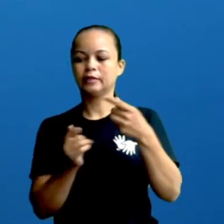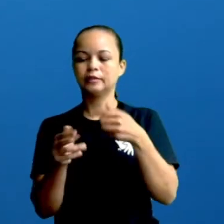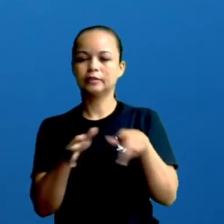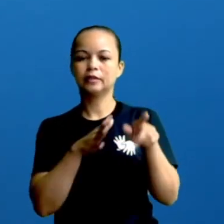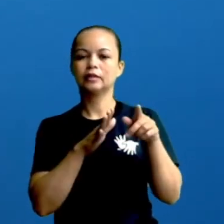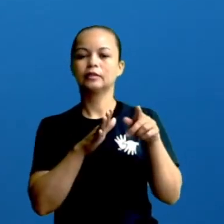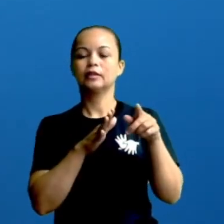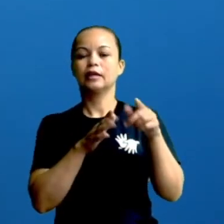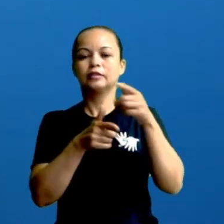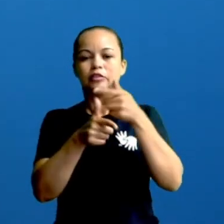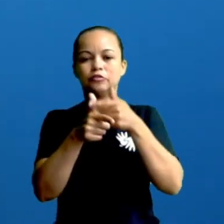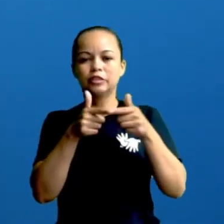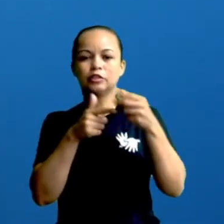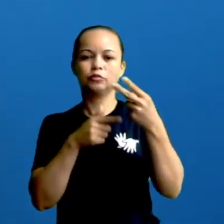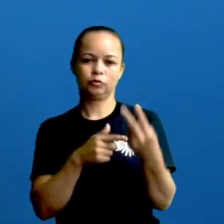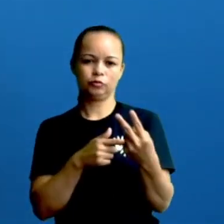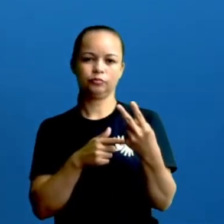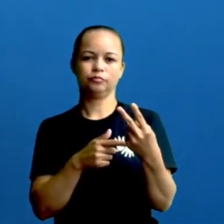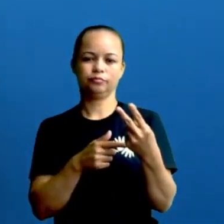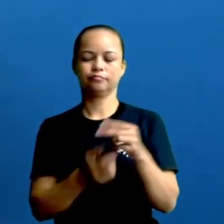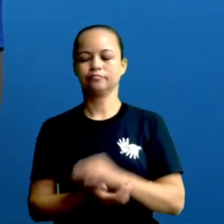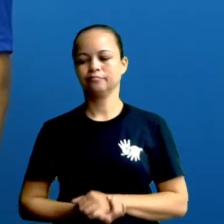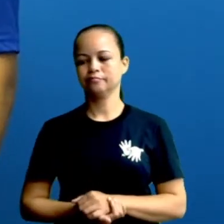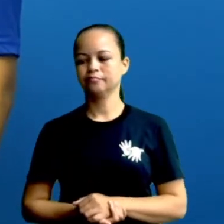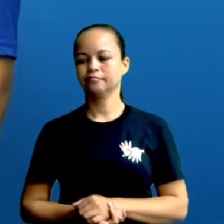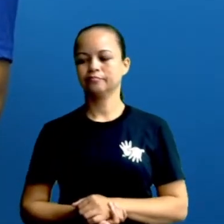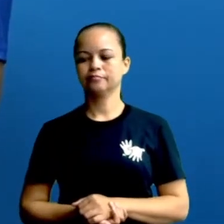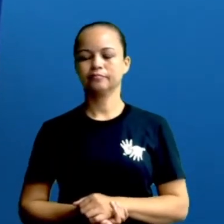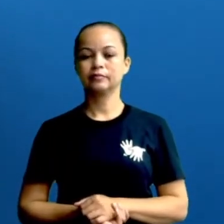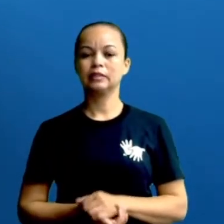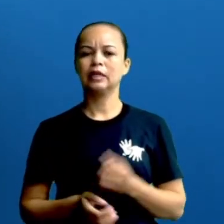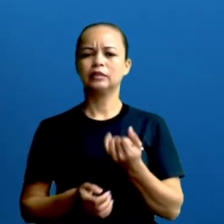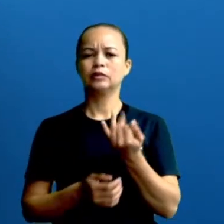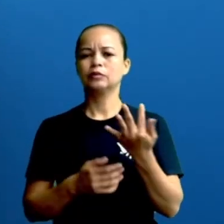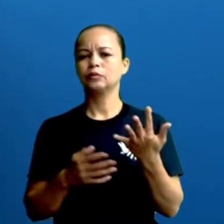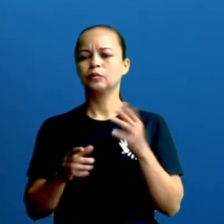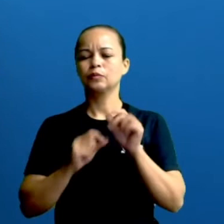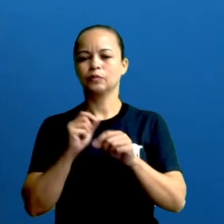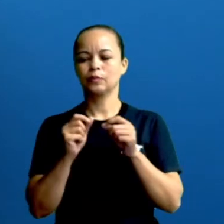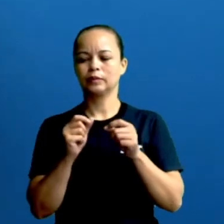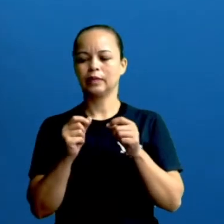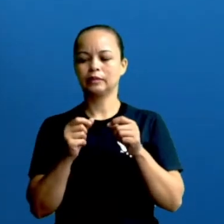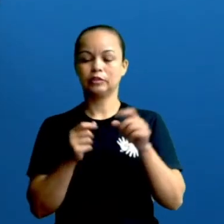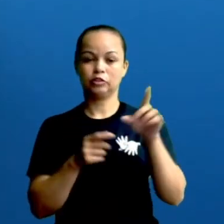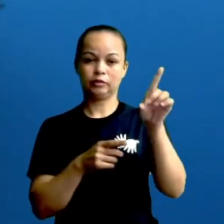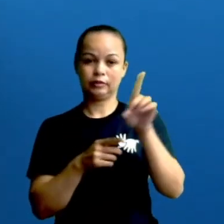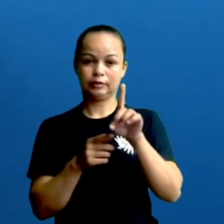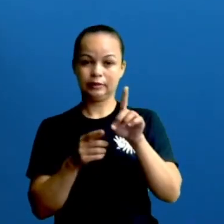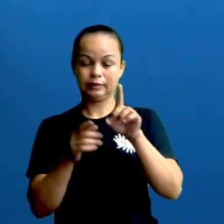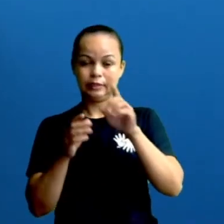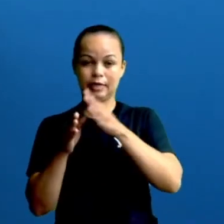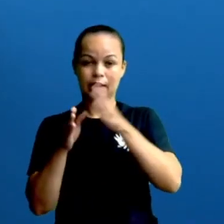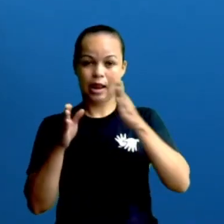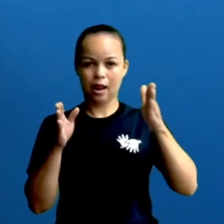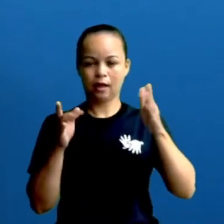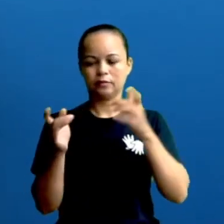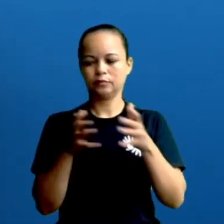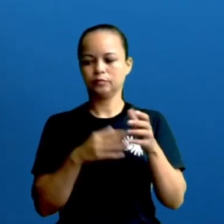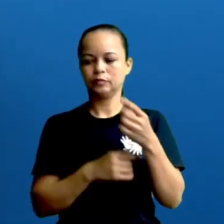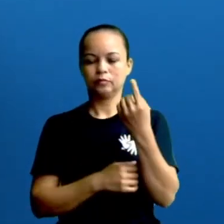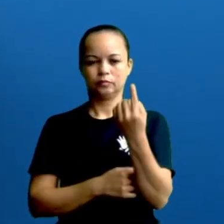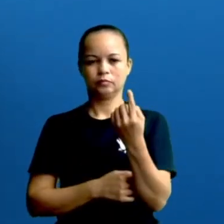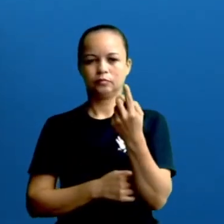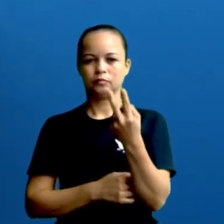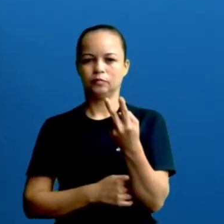laterais menos 3 dividido por 2. Então vamos contar a quantidade de lados dessa figura? 1,